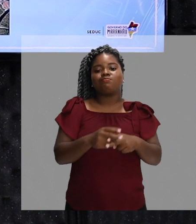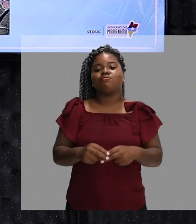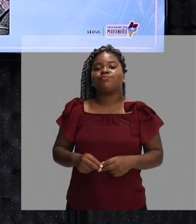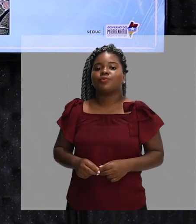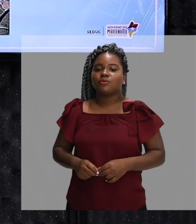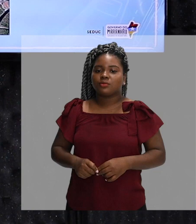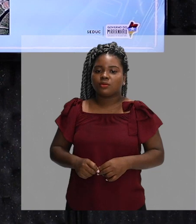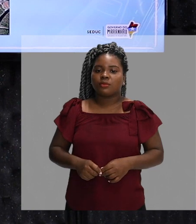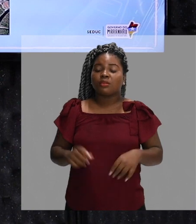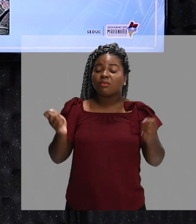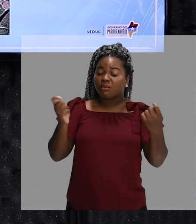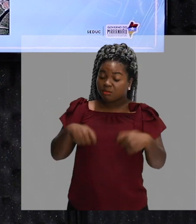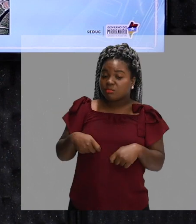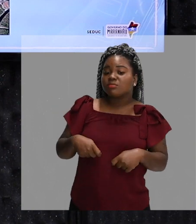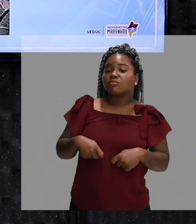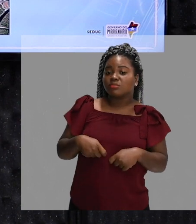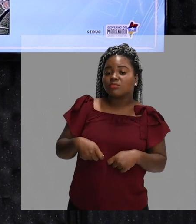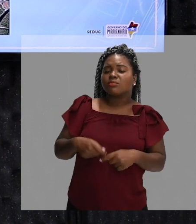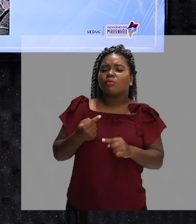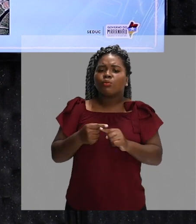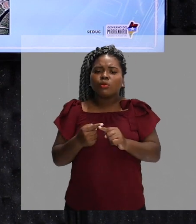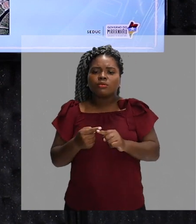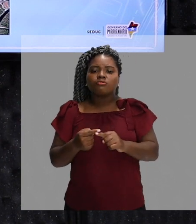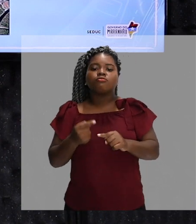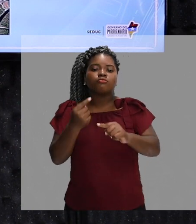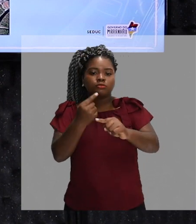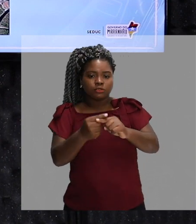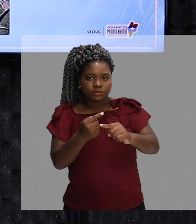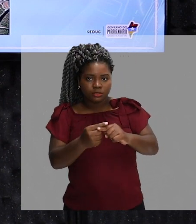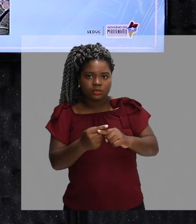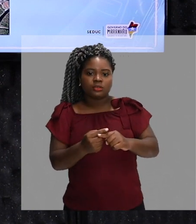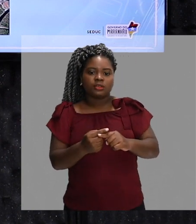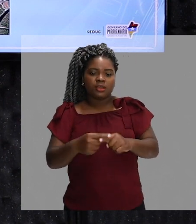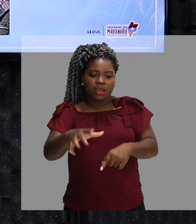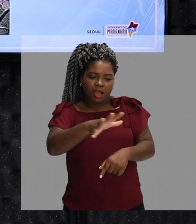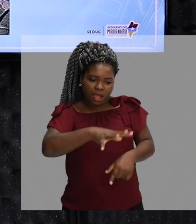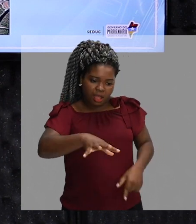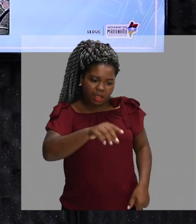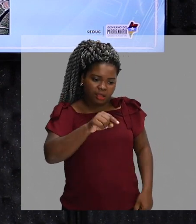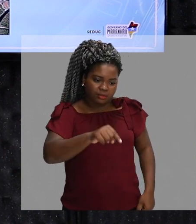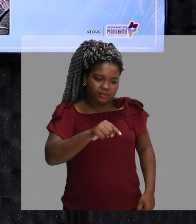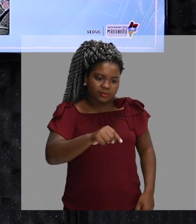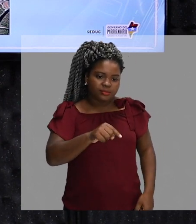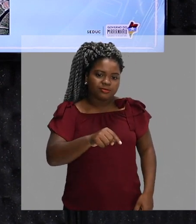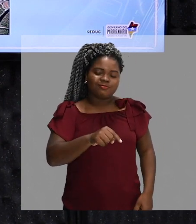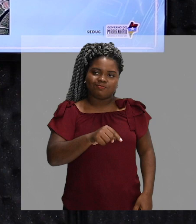E isso é possível porque o solo ele vai